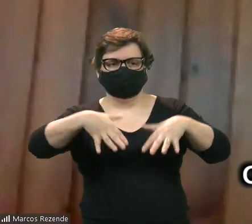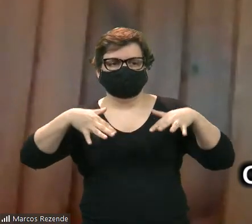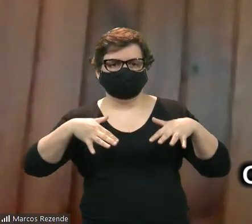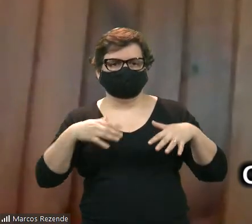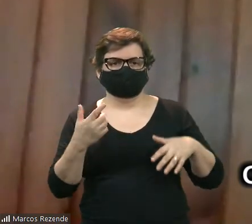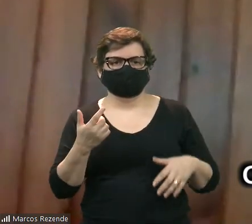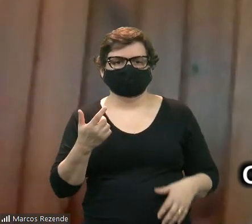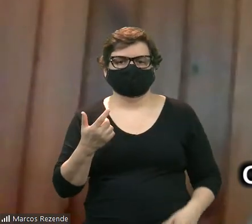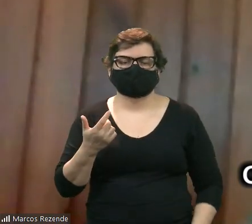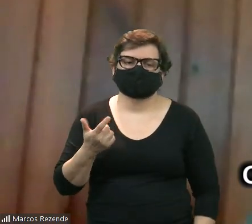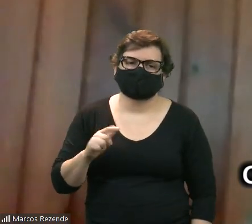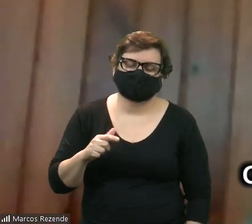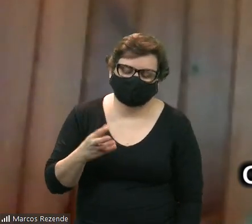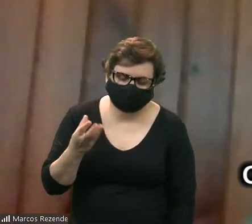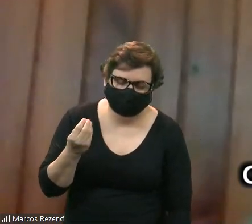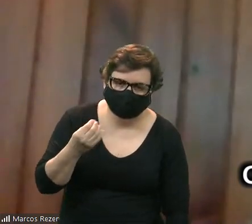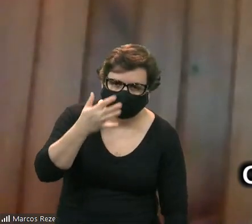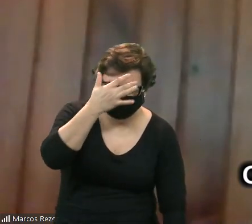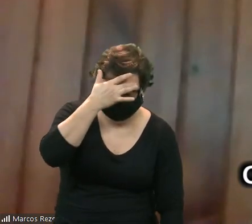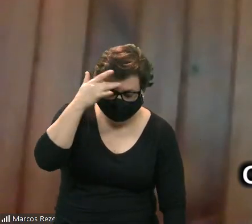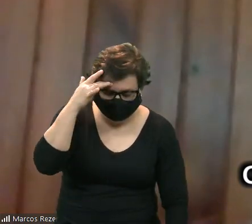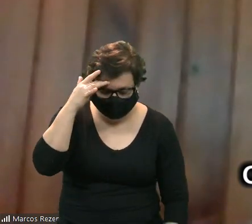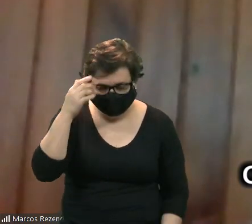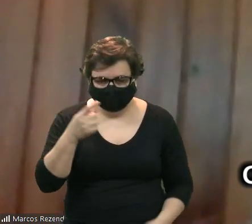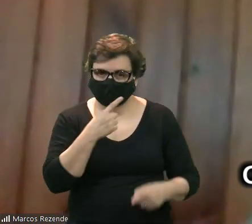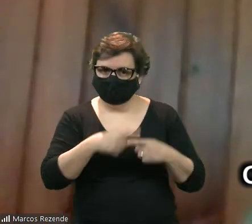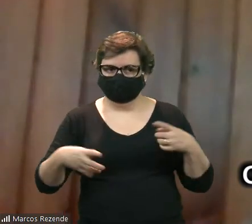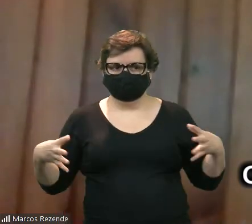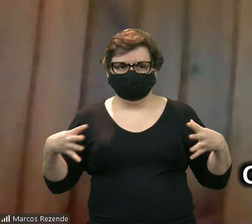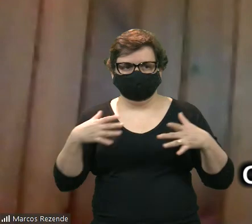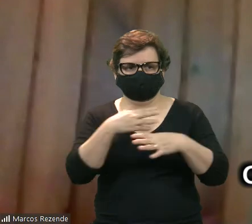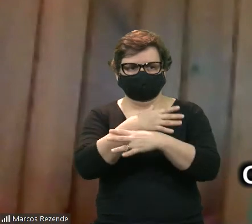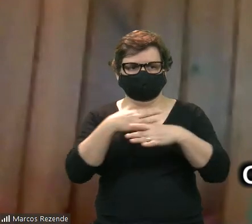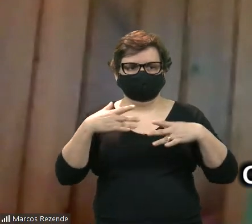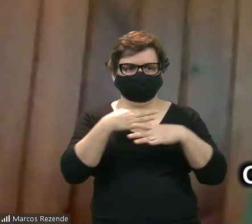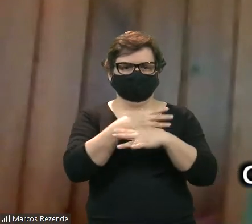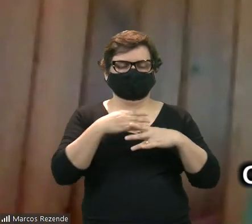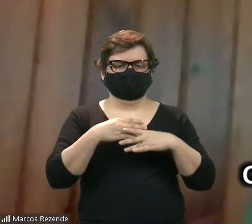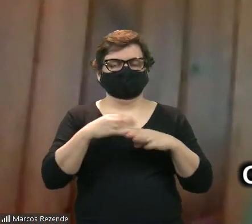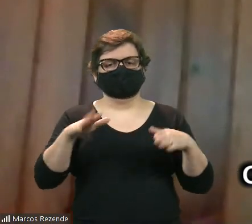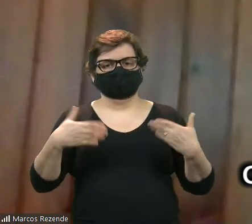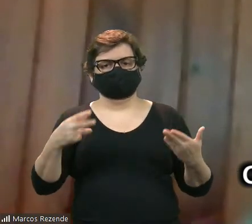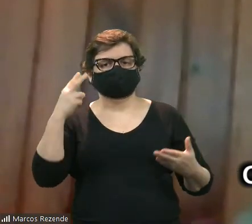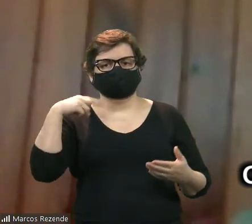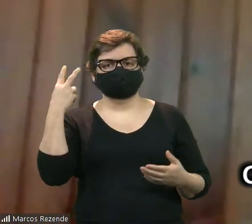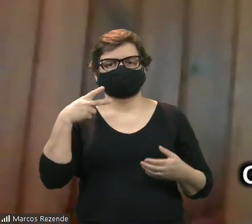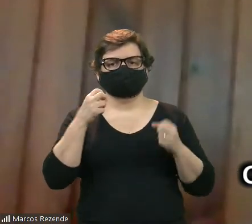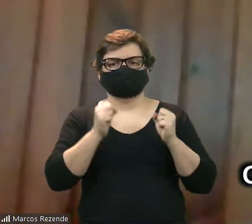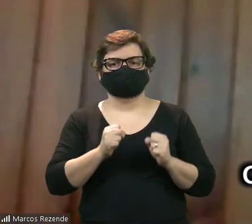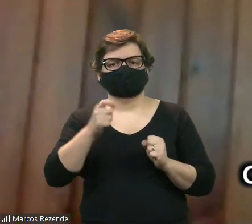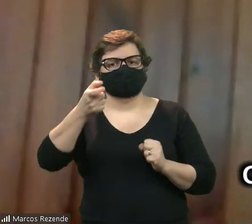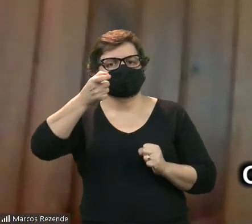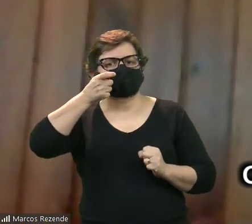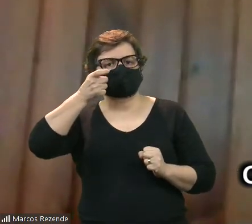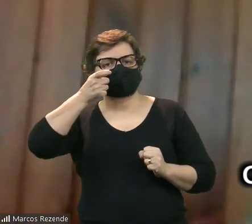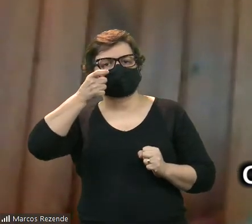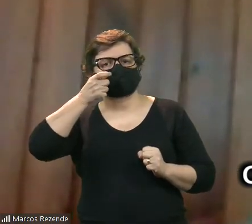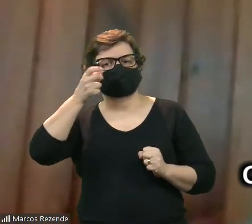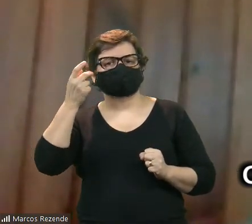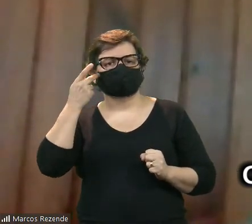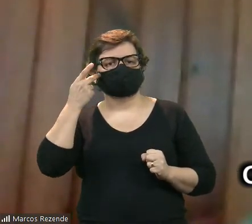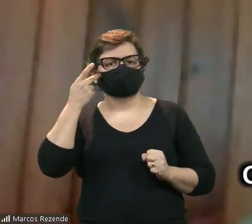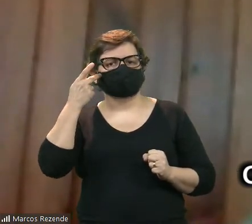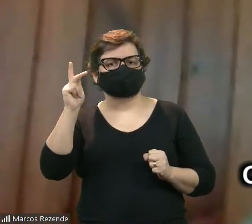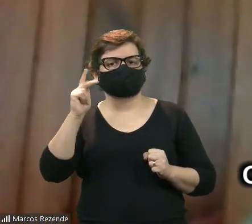não tiver muita gente, não gerar muita aglomeração, e os senhores vereadores poderão acompanhar através